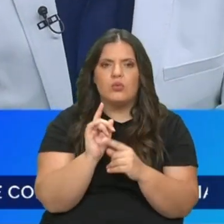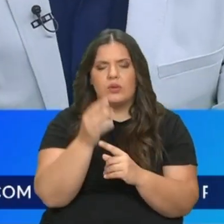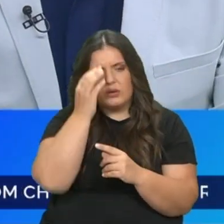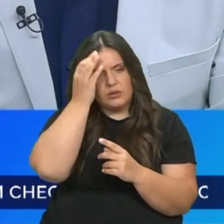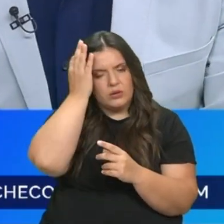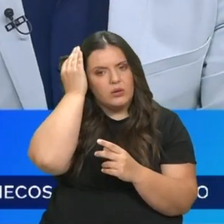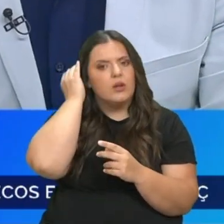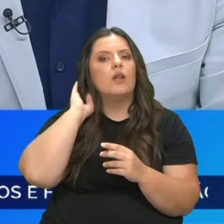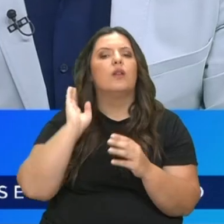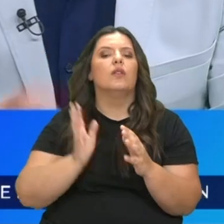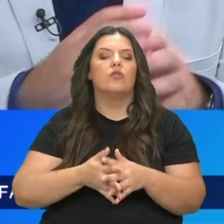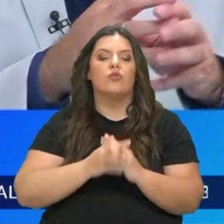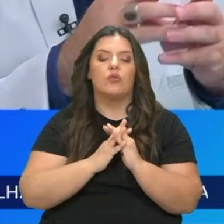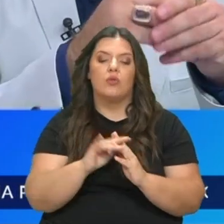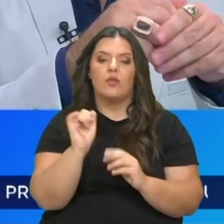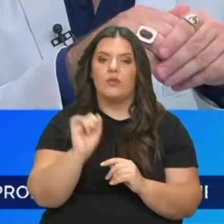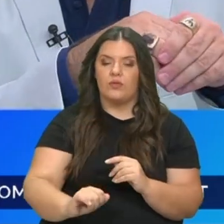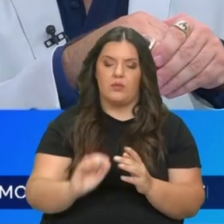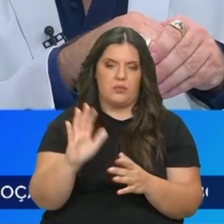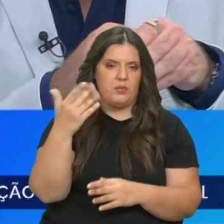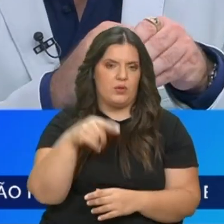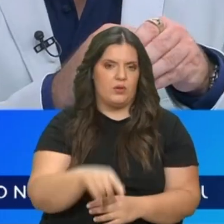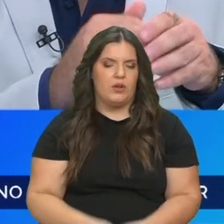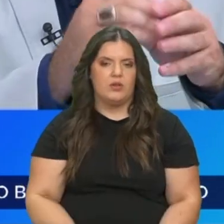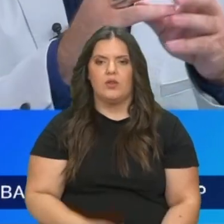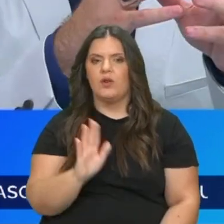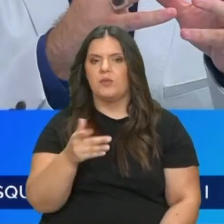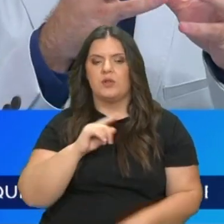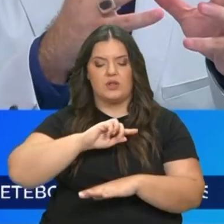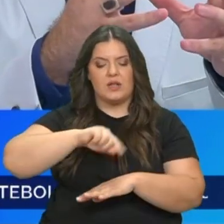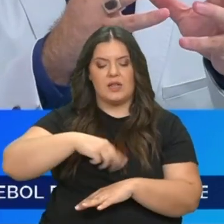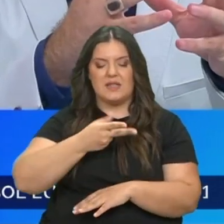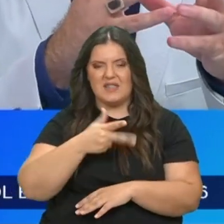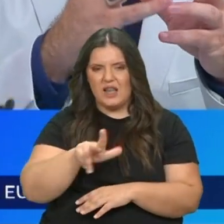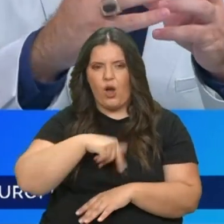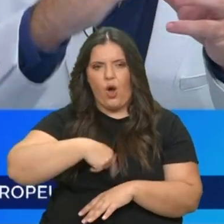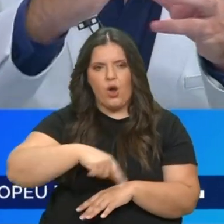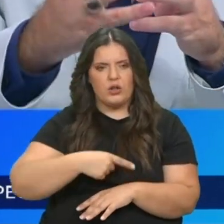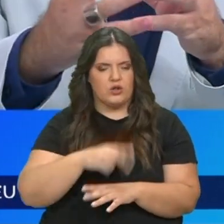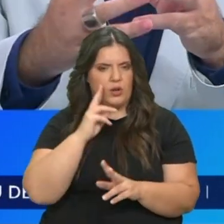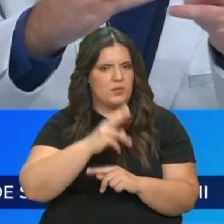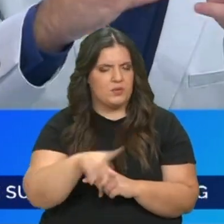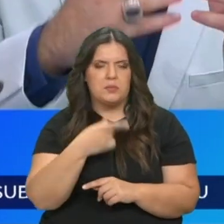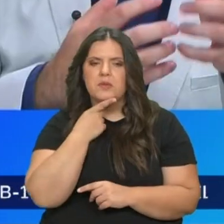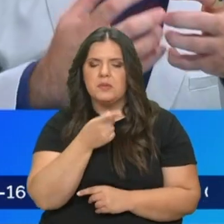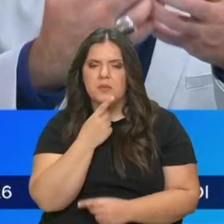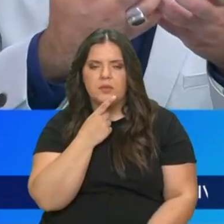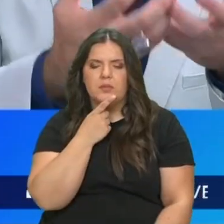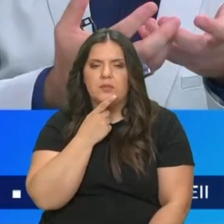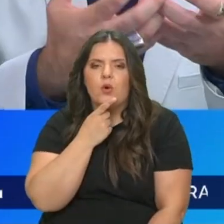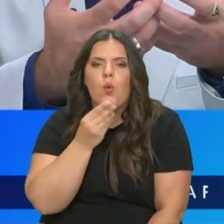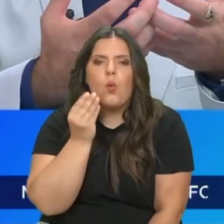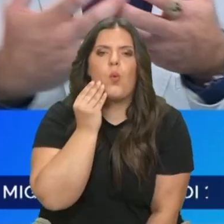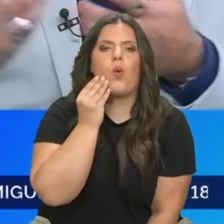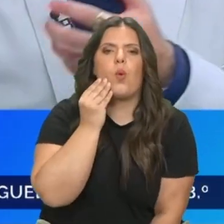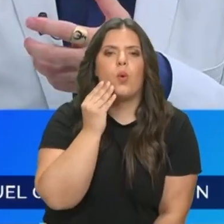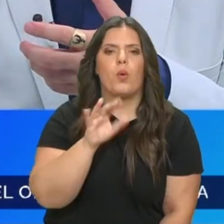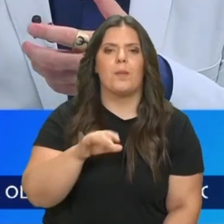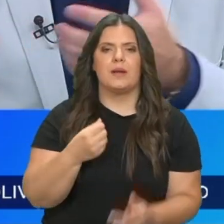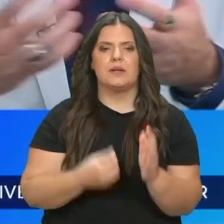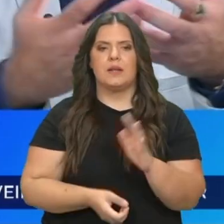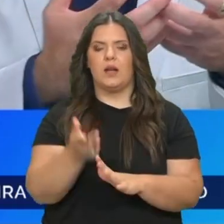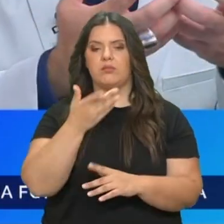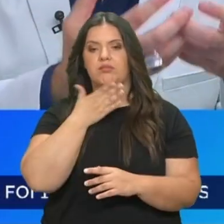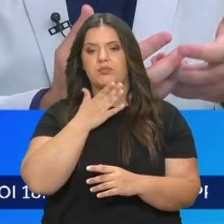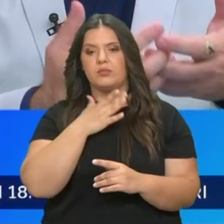as estruturas daquelas galáxias primordiais. Foram precisas 100 horas de observação para perceber como é que se formaram então, pelos